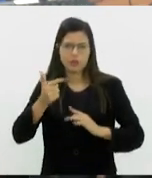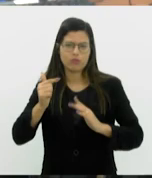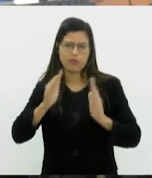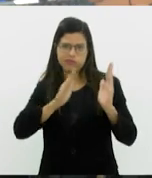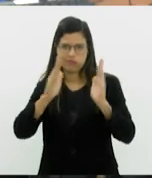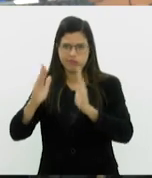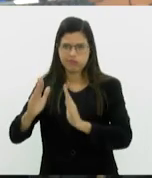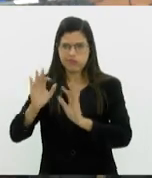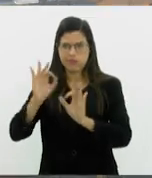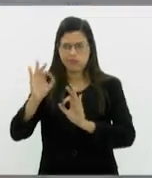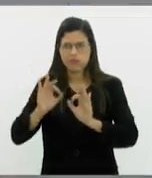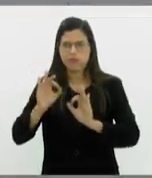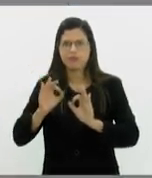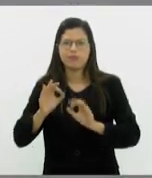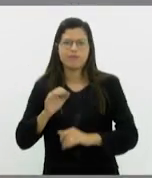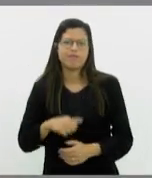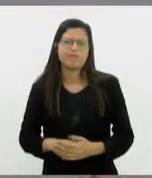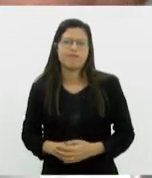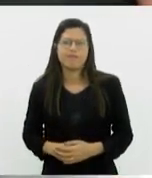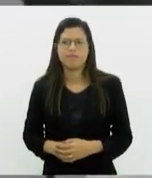Carioca.